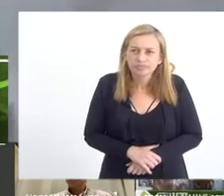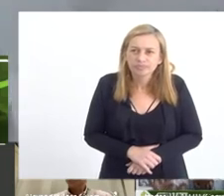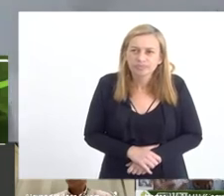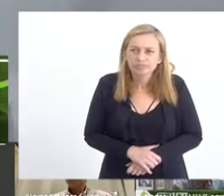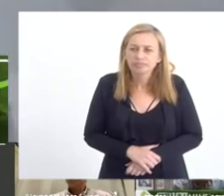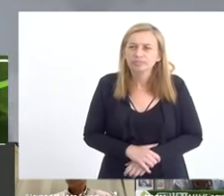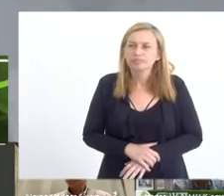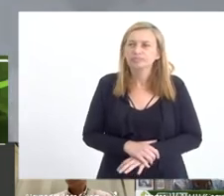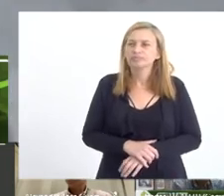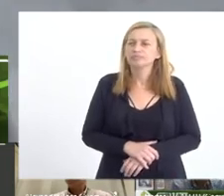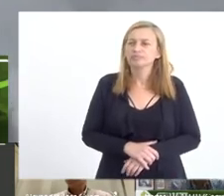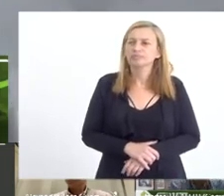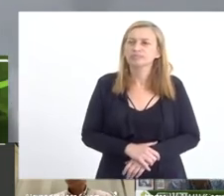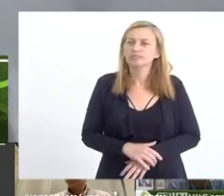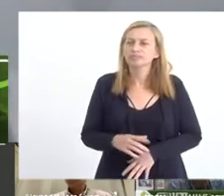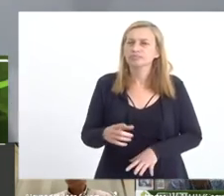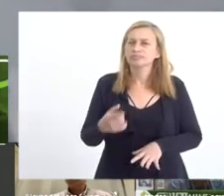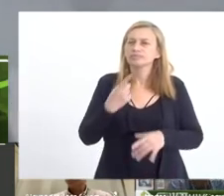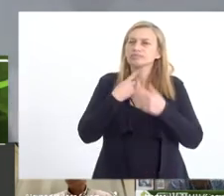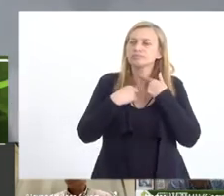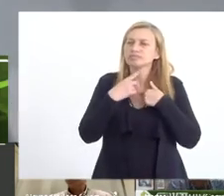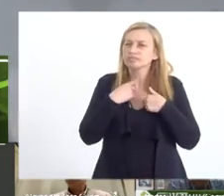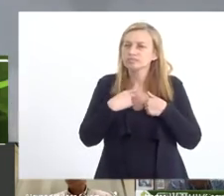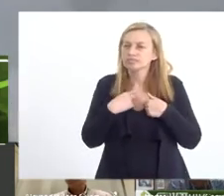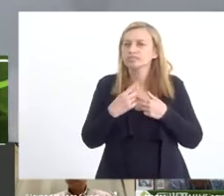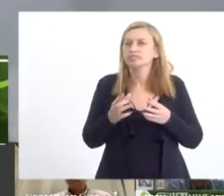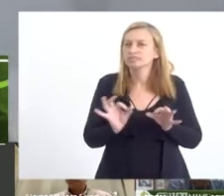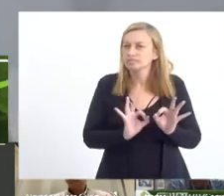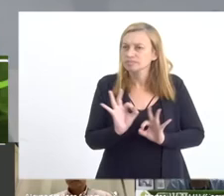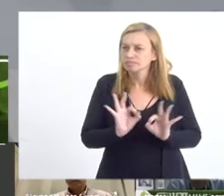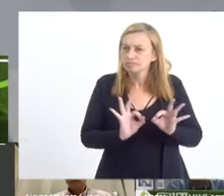previsão aqui, pegando o mês de dezembro,